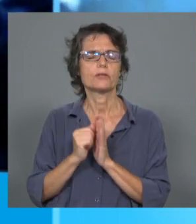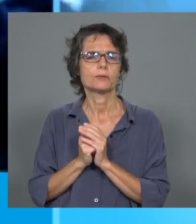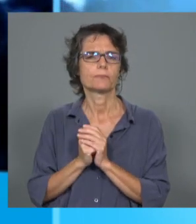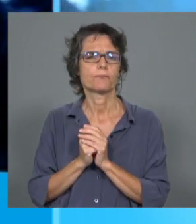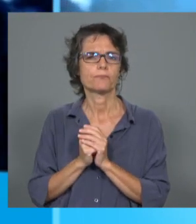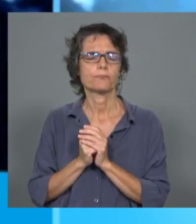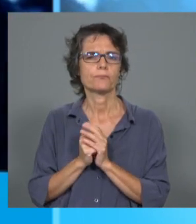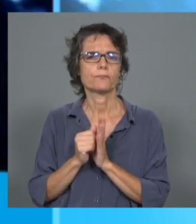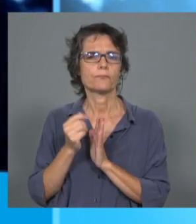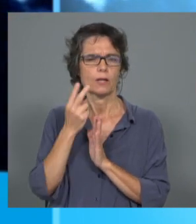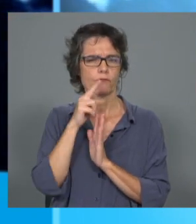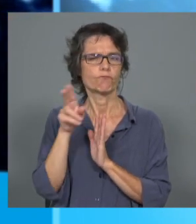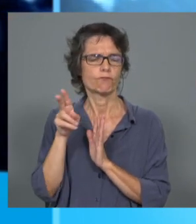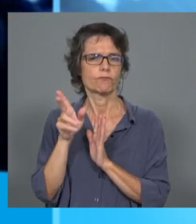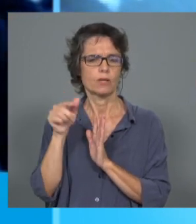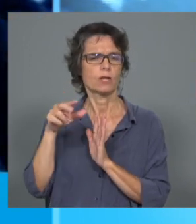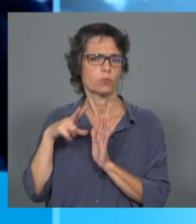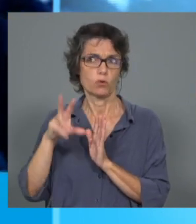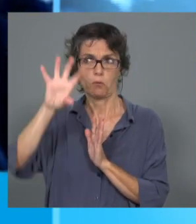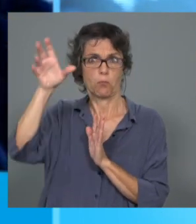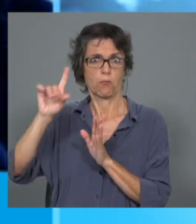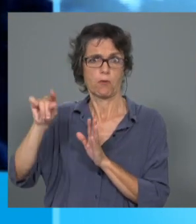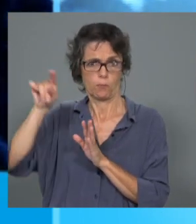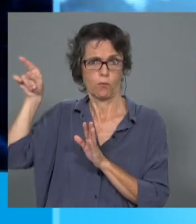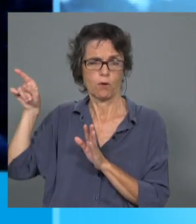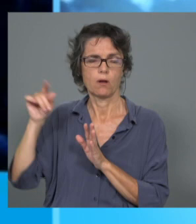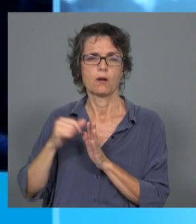de formas, não só em Portugal, não é? Há uma série de formas